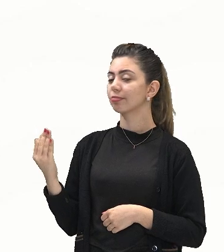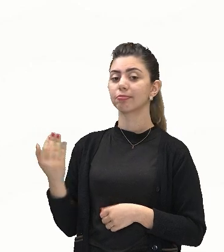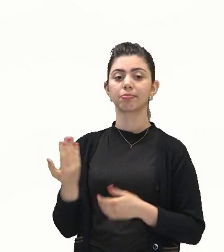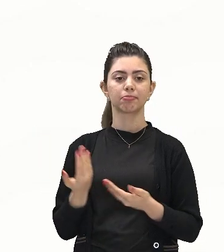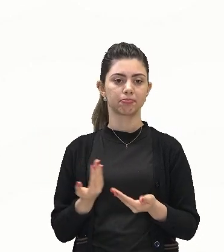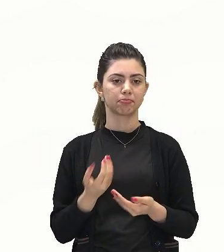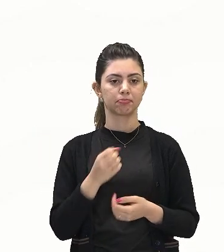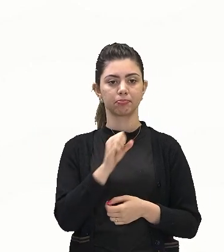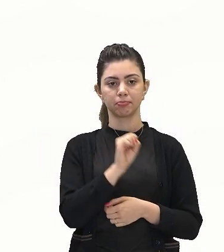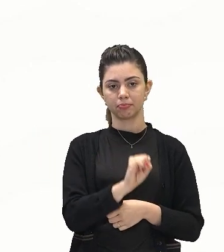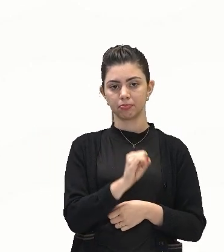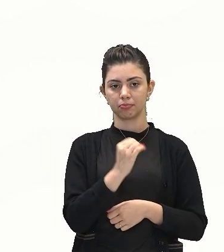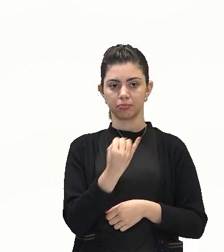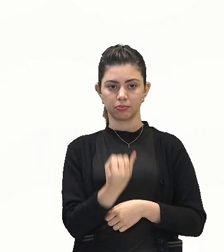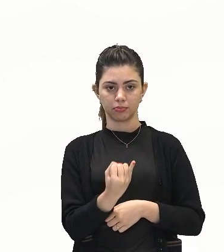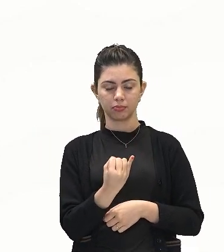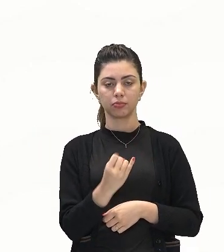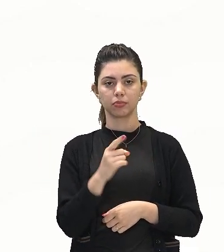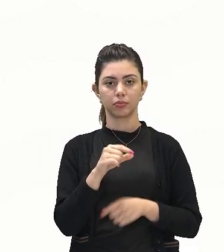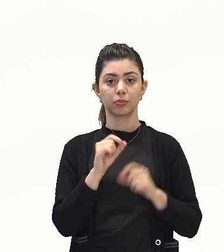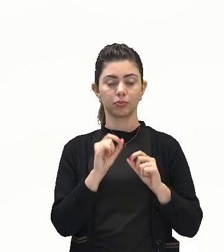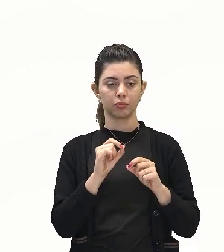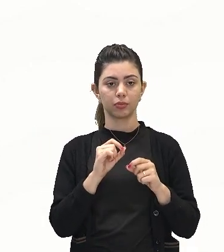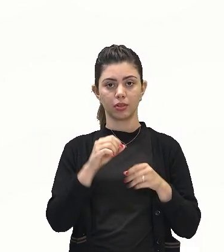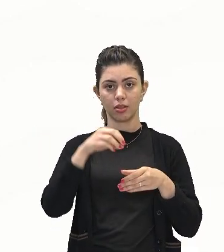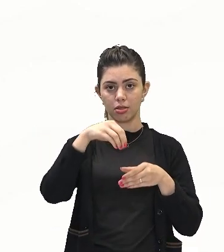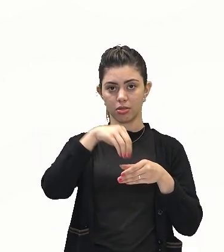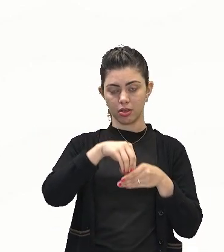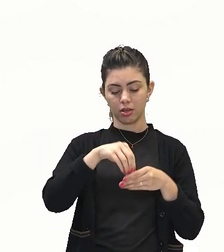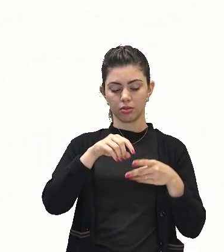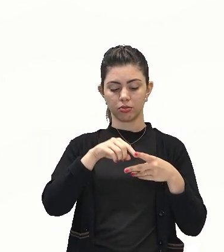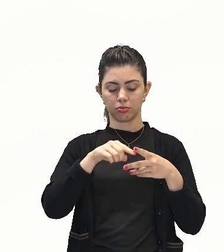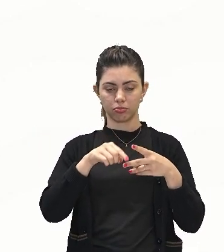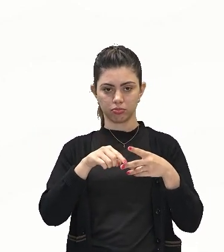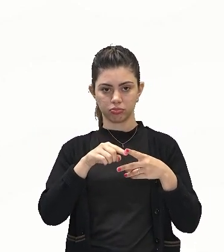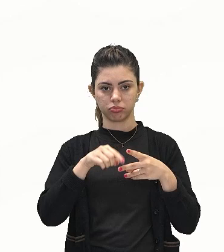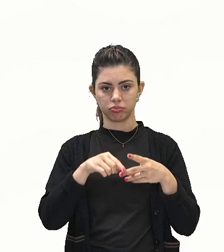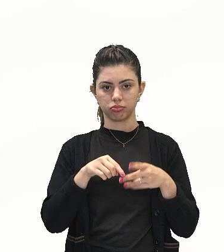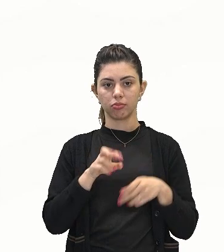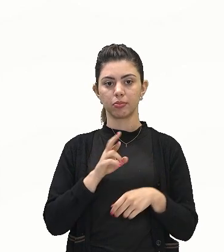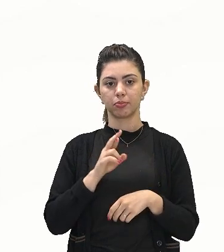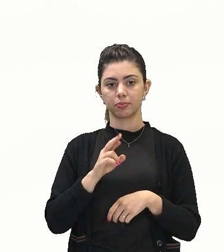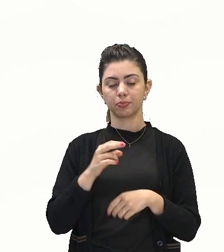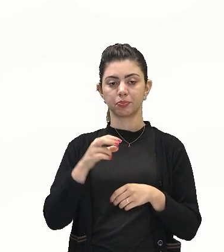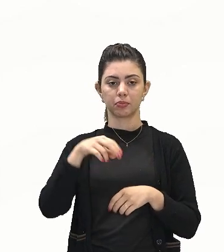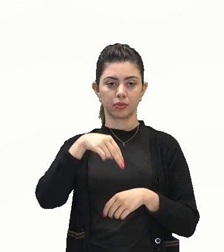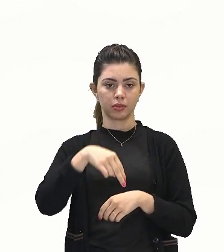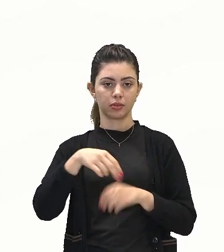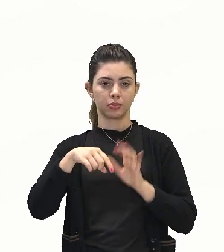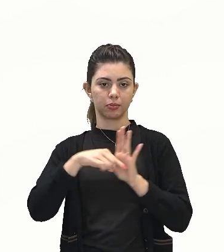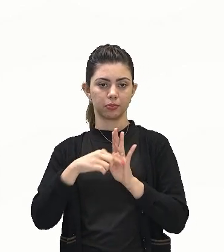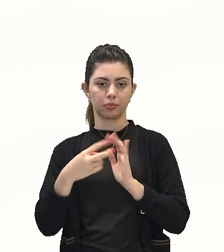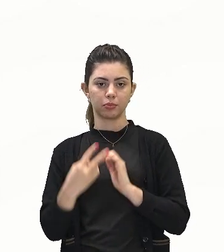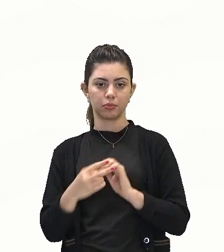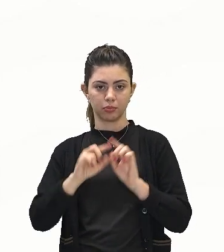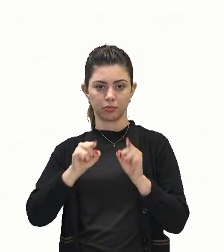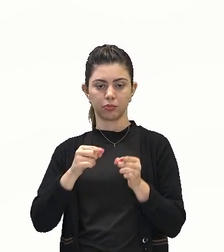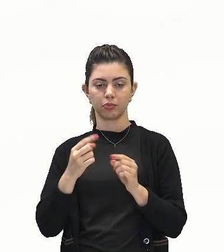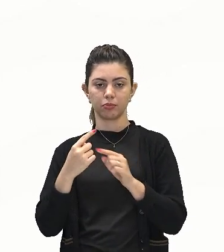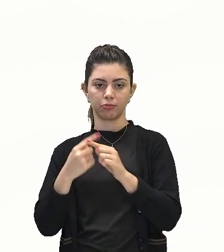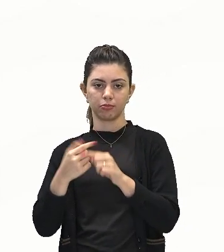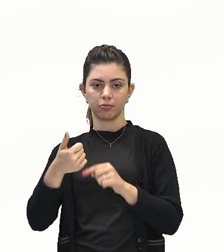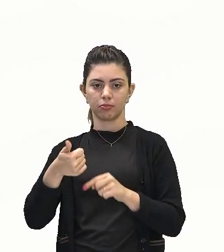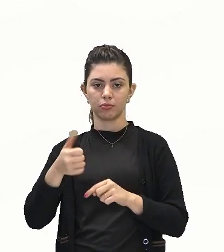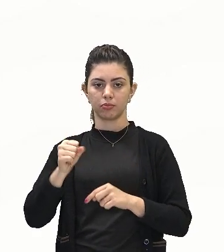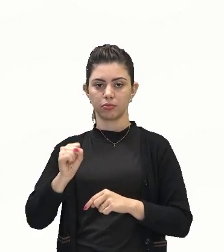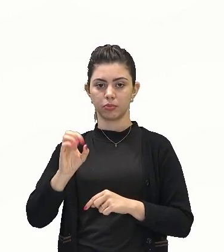SI é soma dos ângulos internos, será igual a n menos 2 vezes 180, onde